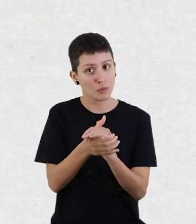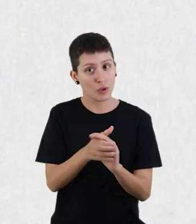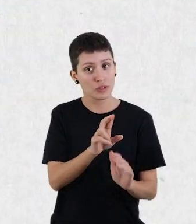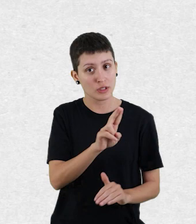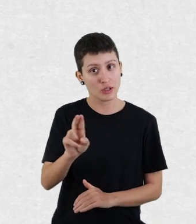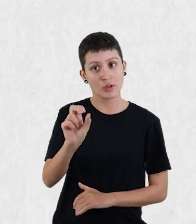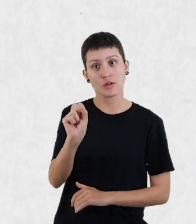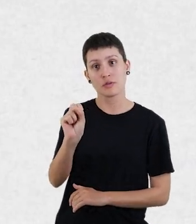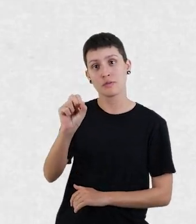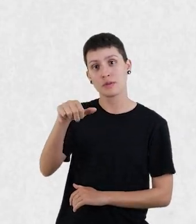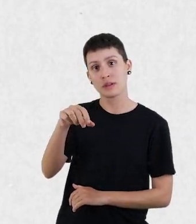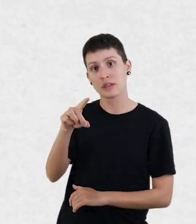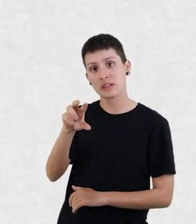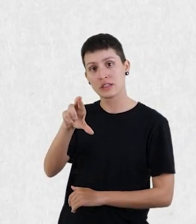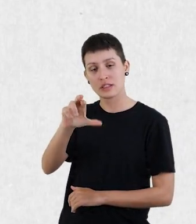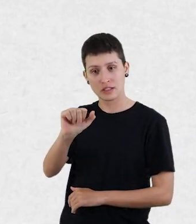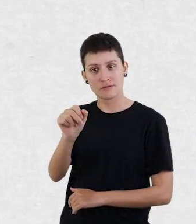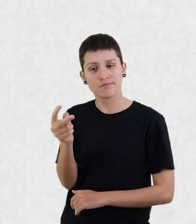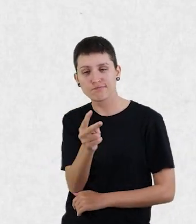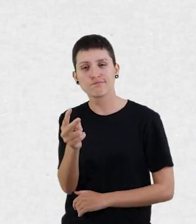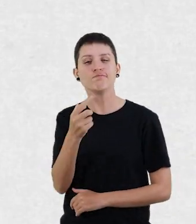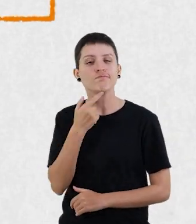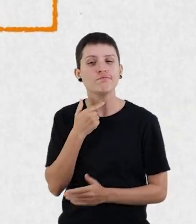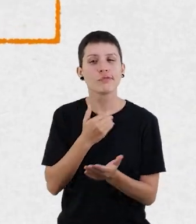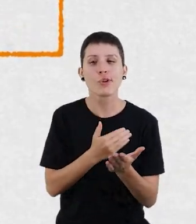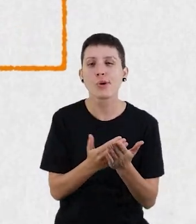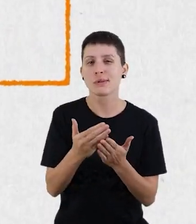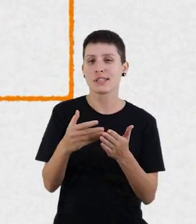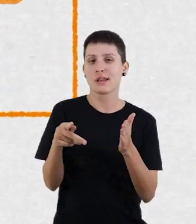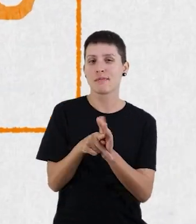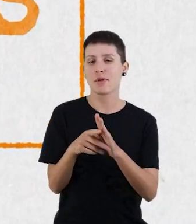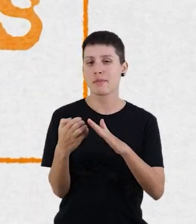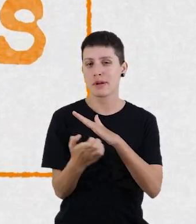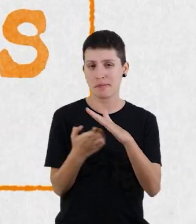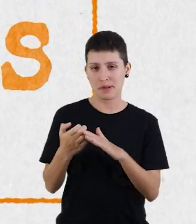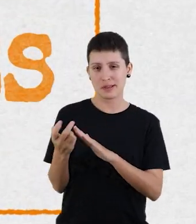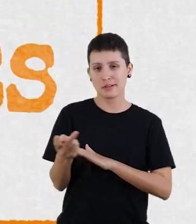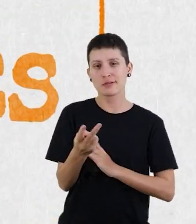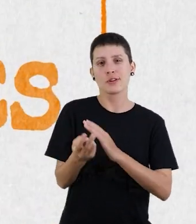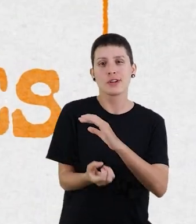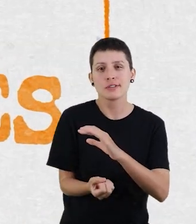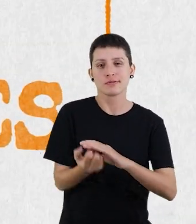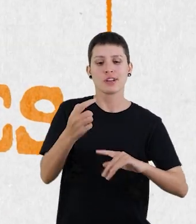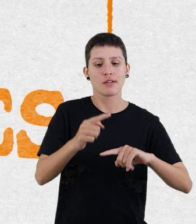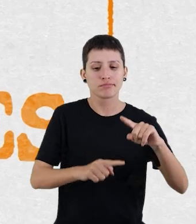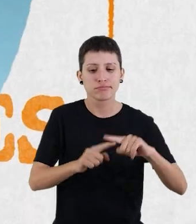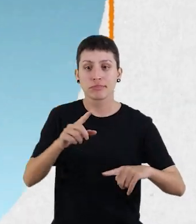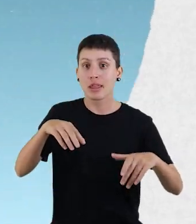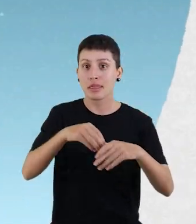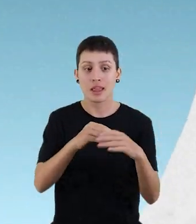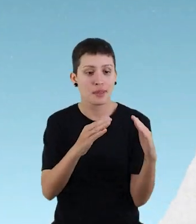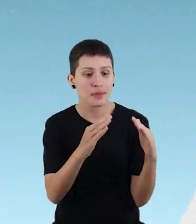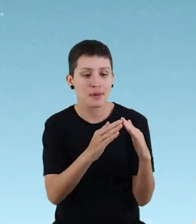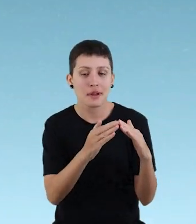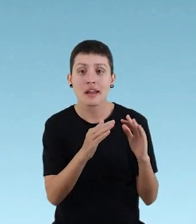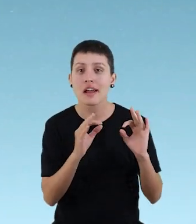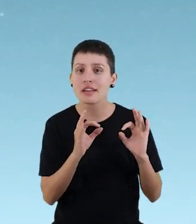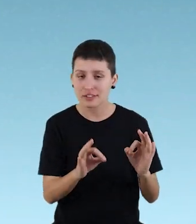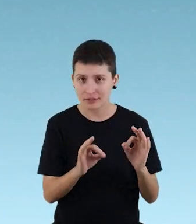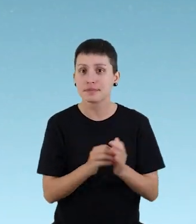Borges, seguiram o desejo de empreender, iniciaram a produção dos produtos nos fundos da casa. Foi